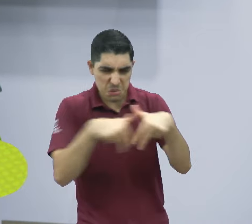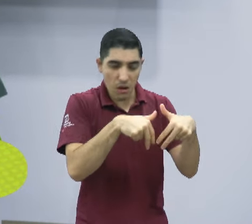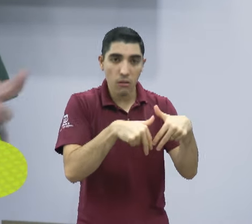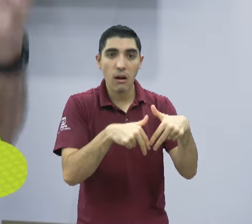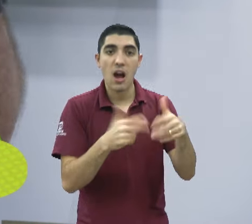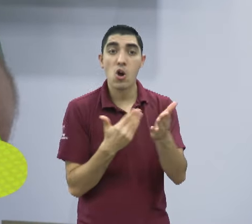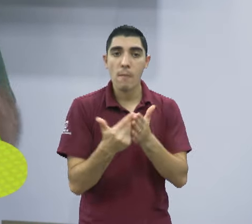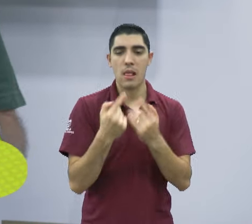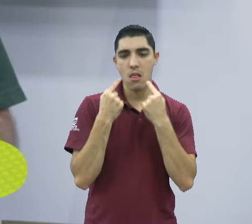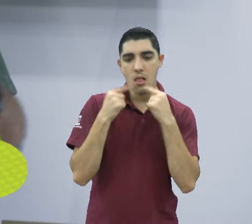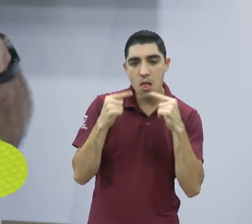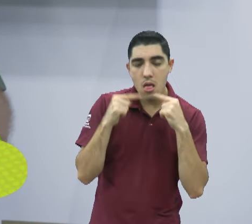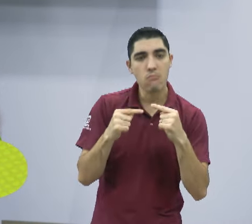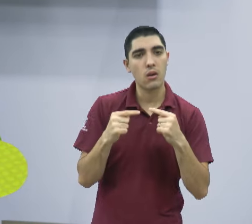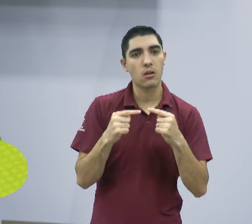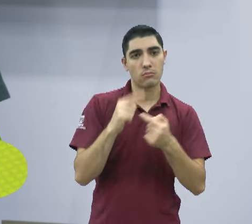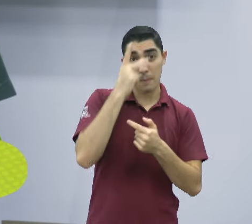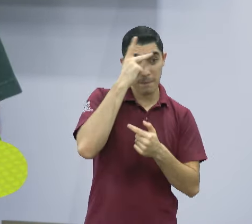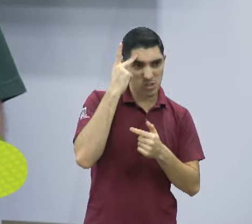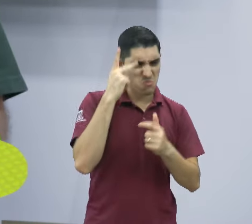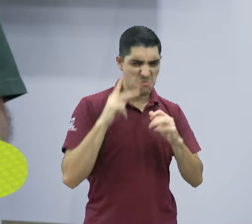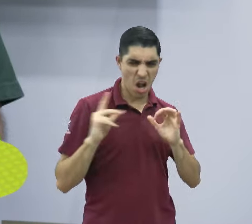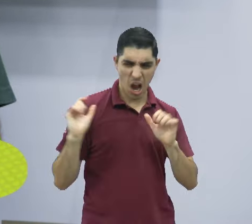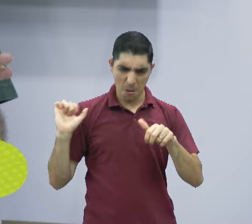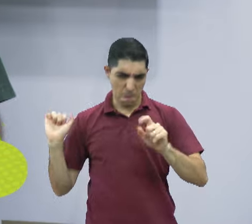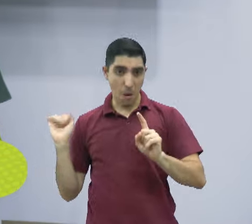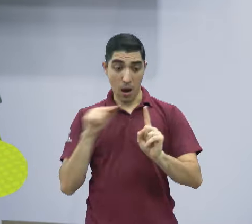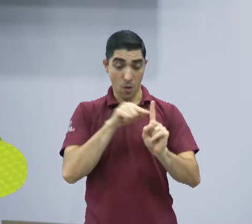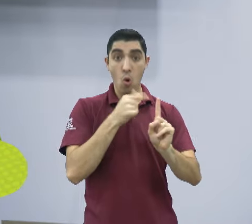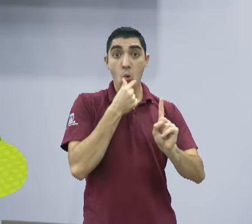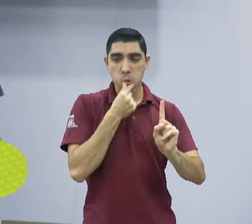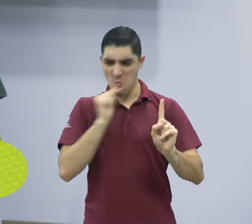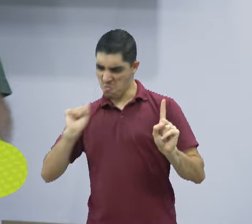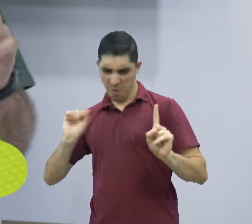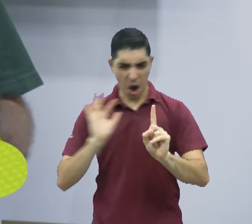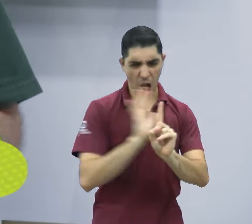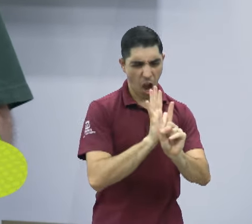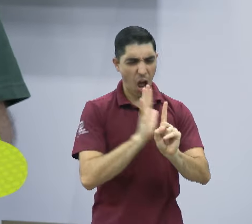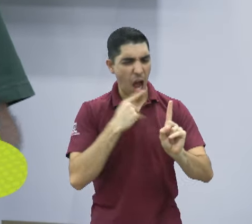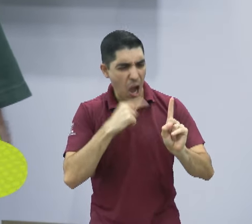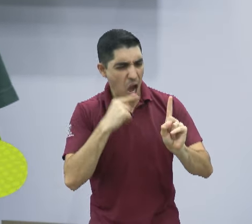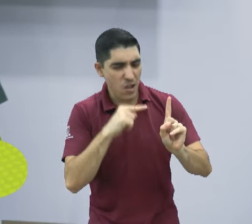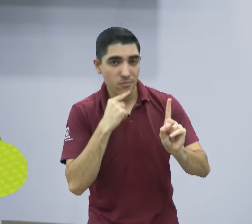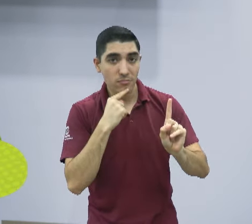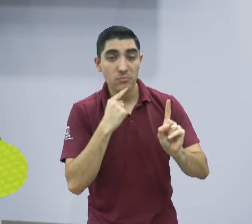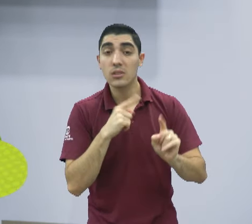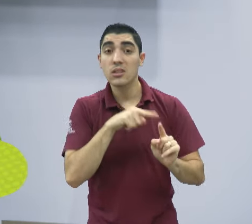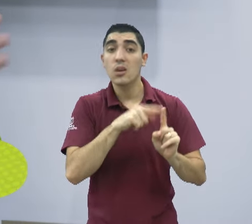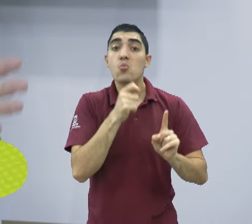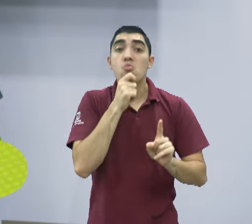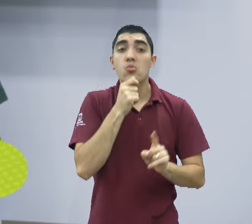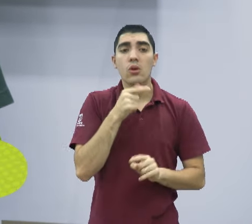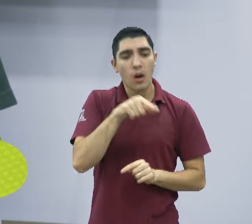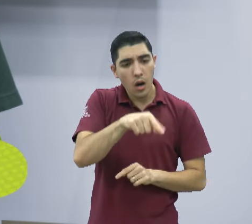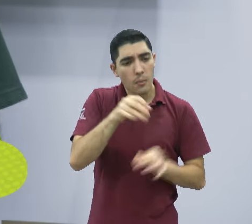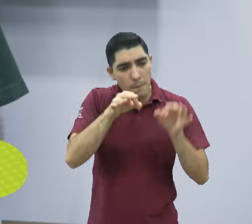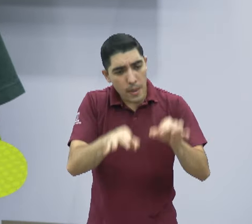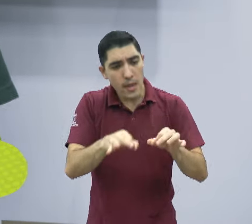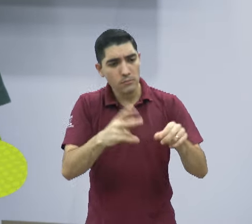para empelotar todo mundo ali em cima do árbitro. Então, assim, ele deixou muito correr, não marcou as faltas que deveria marcar, mas o São